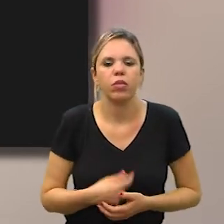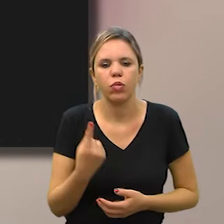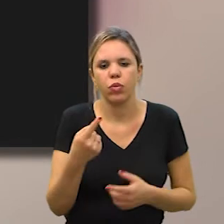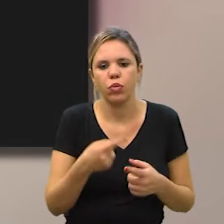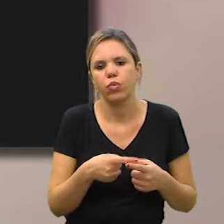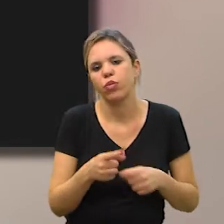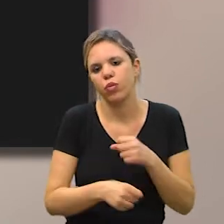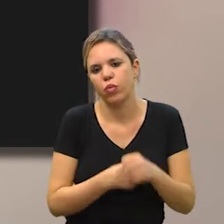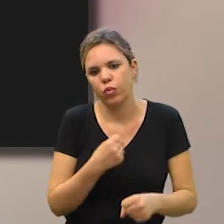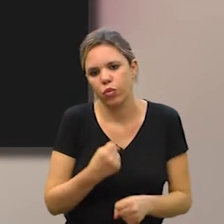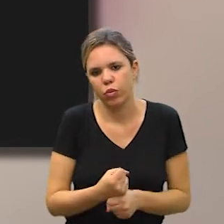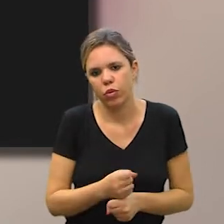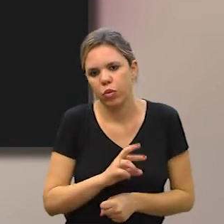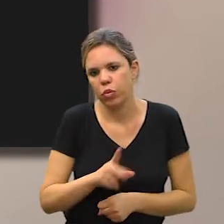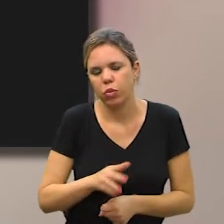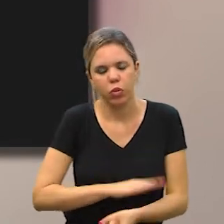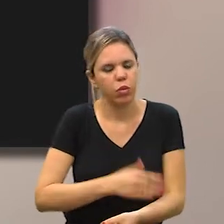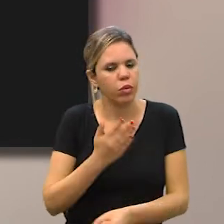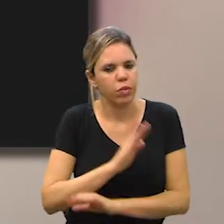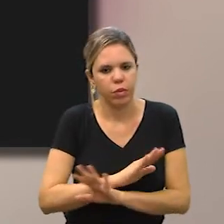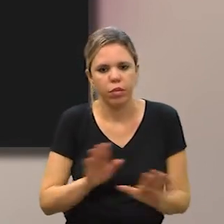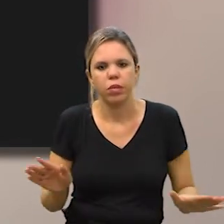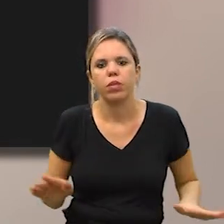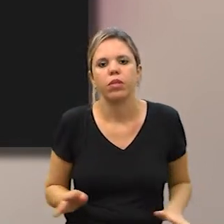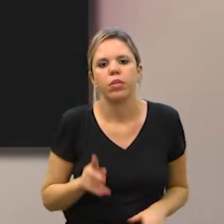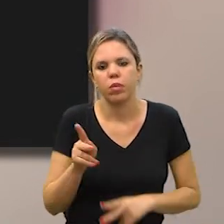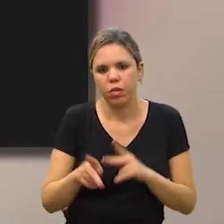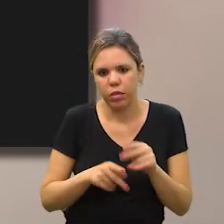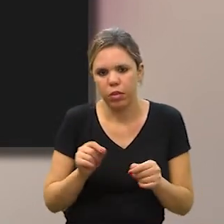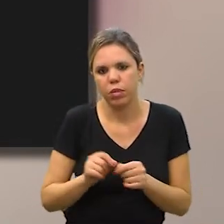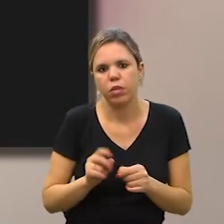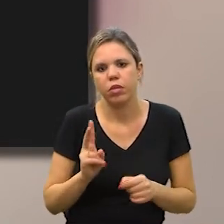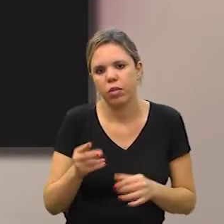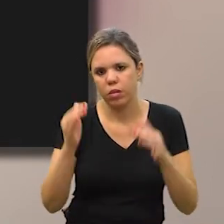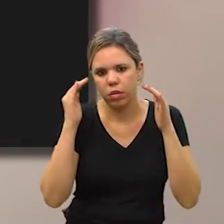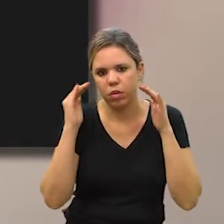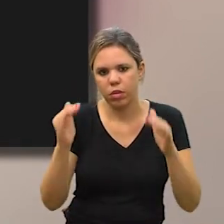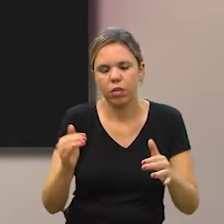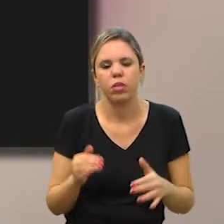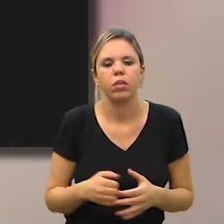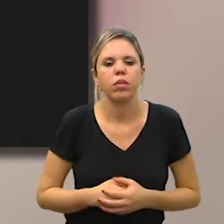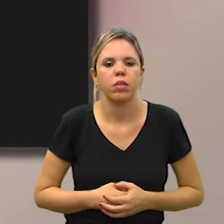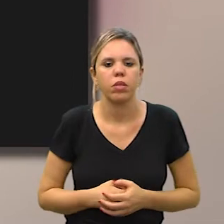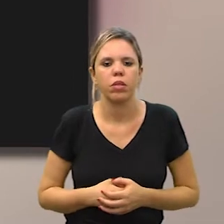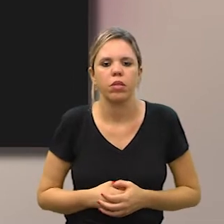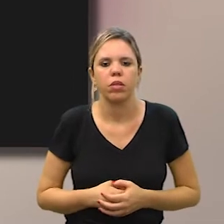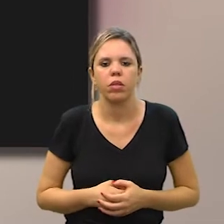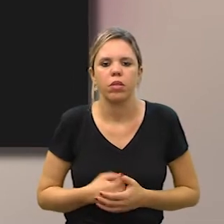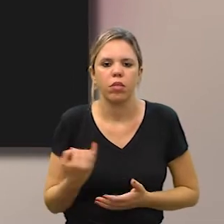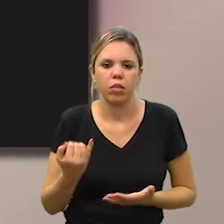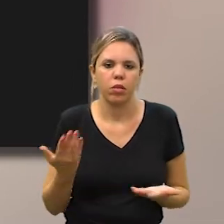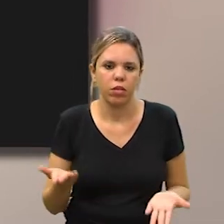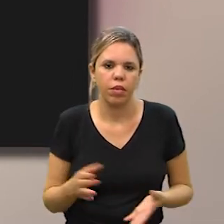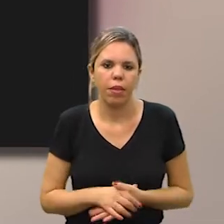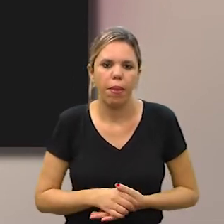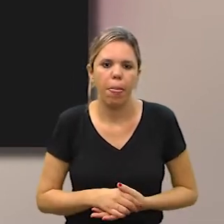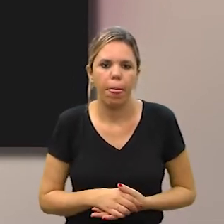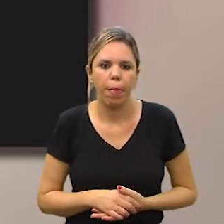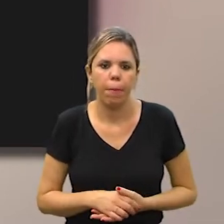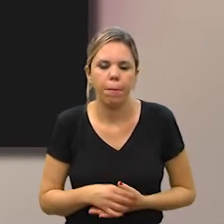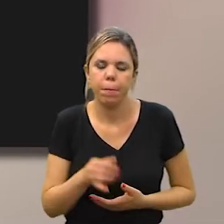menos uma vez por ano para quem não é hipertenso mas para quem é pertence seguir as orientações mais é fundamental